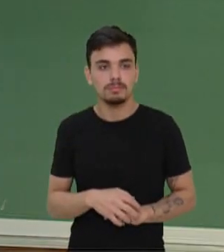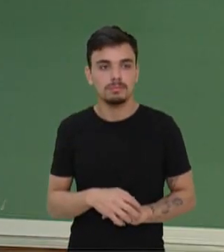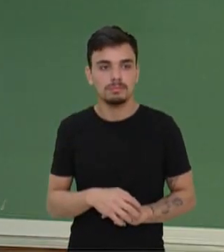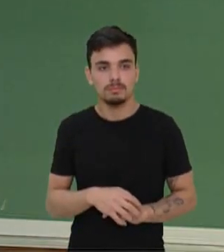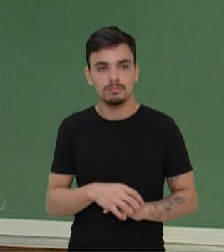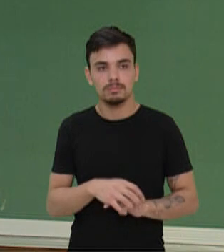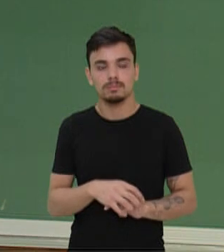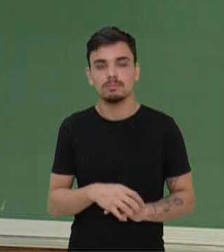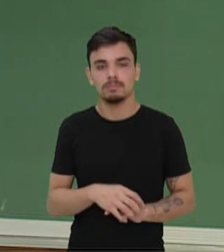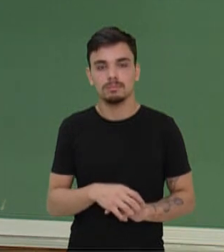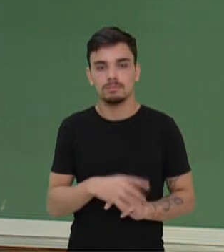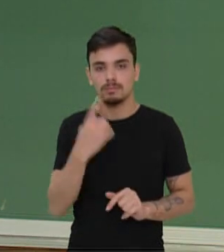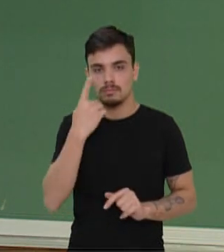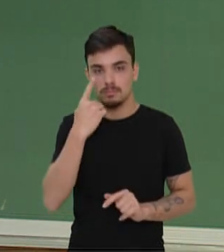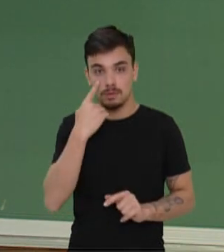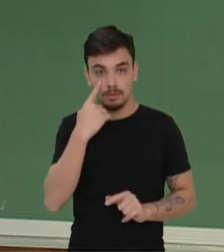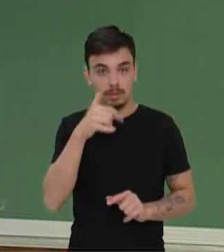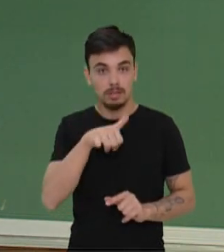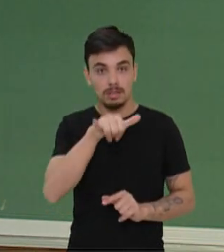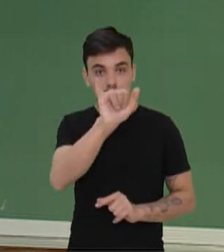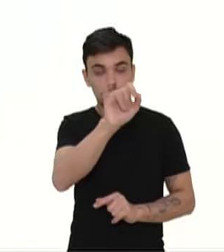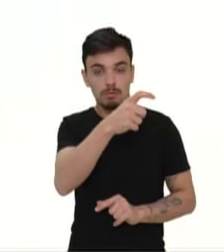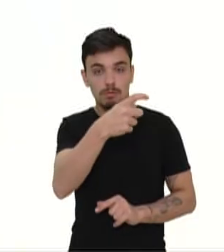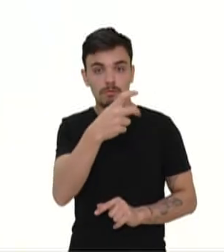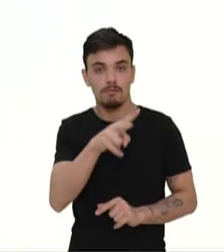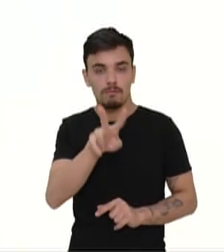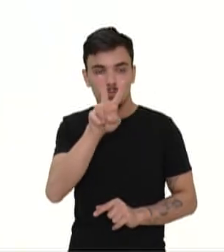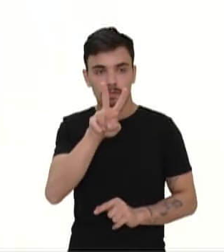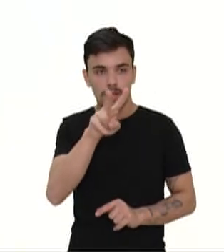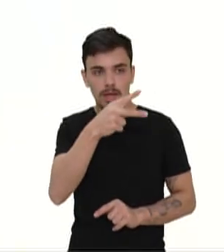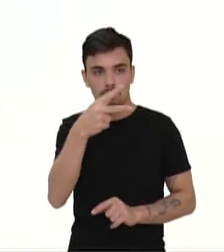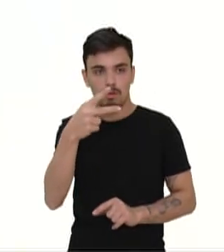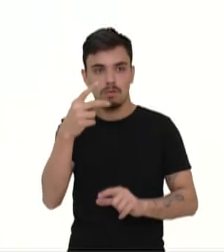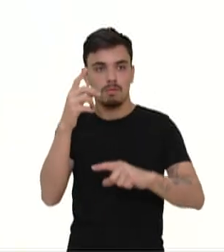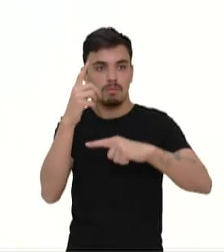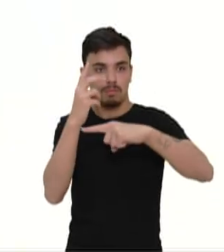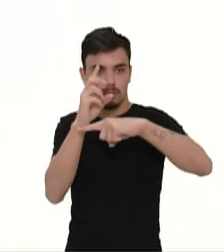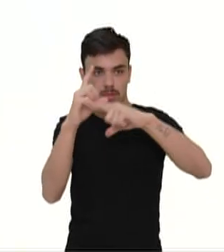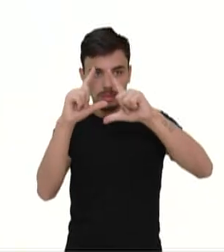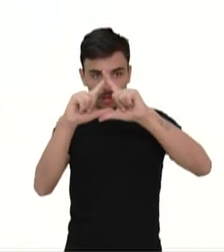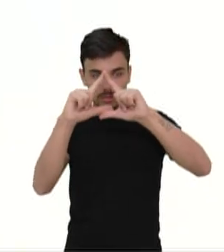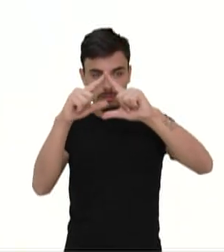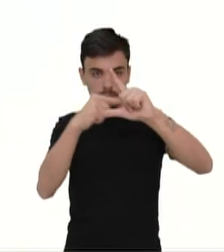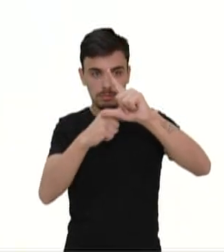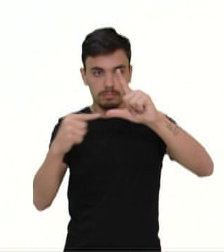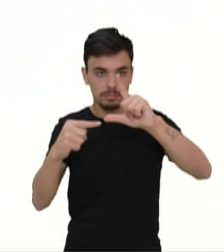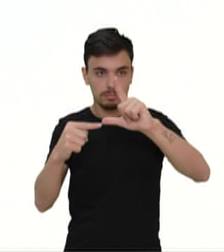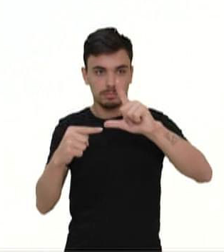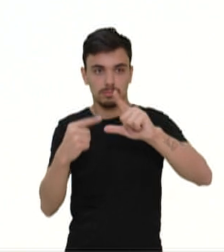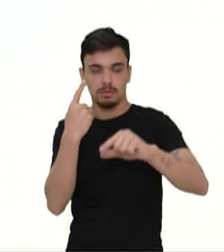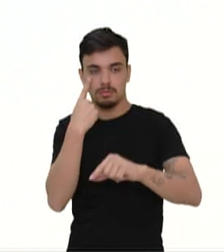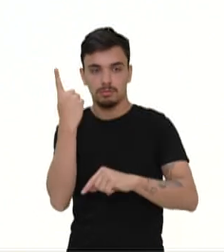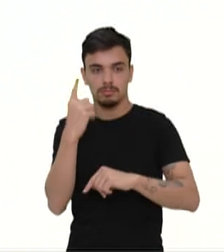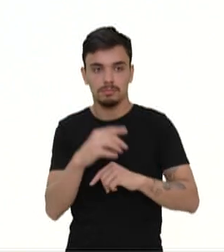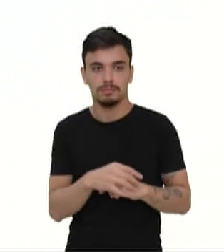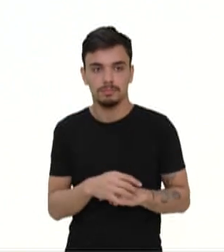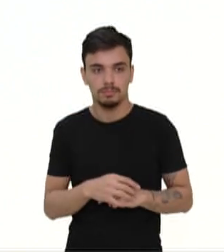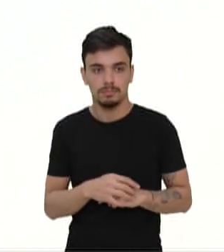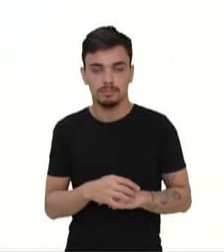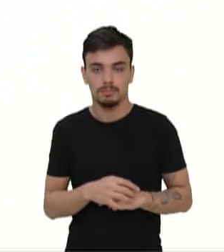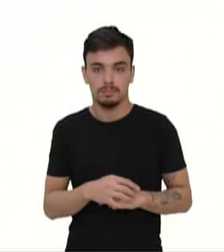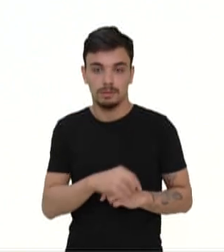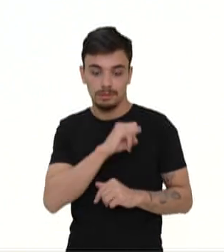vértice é calculado por menos delta sobre 4a, né? O delta, se você calcular o delta, vai ser